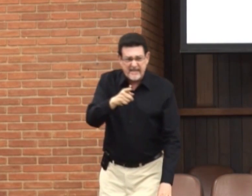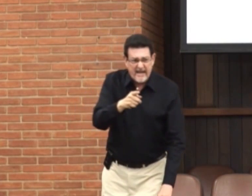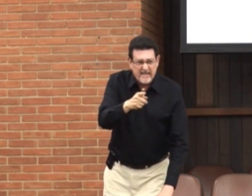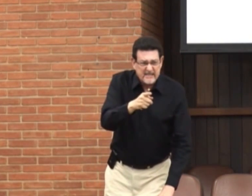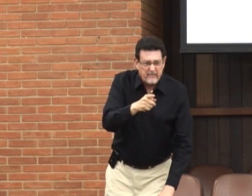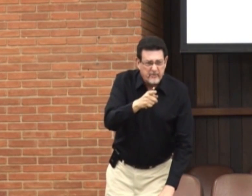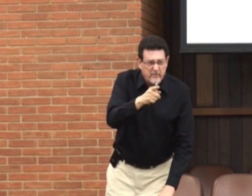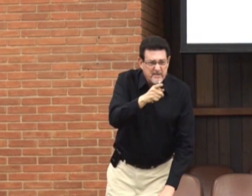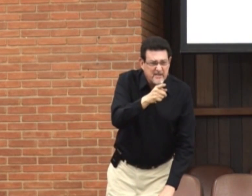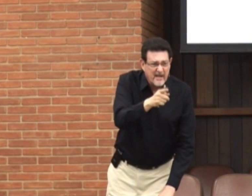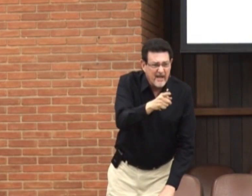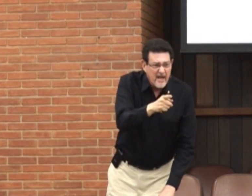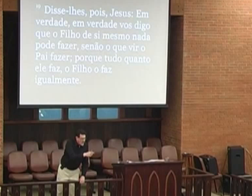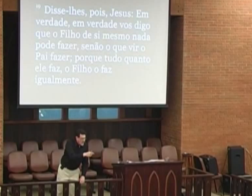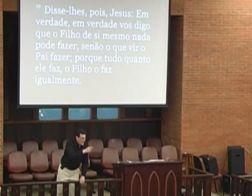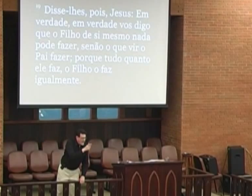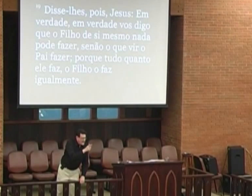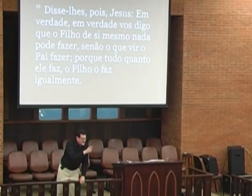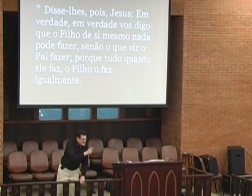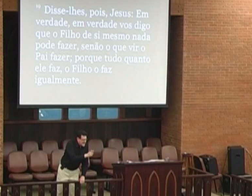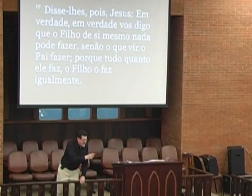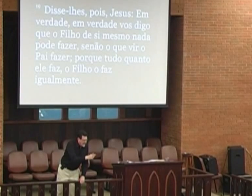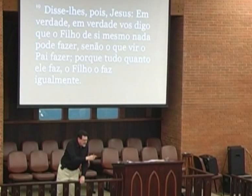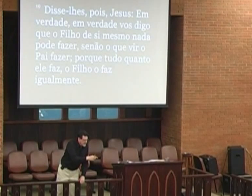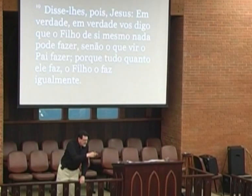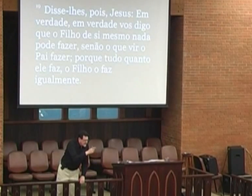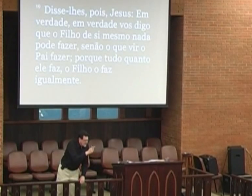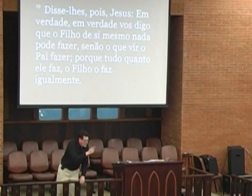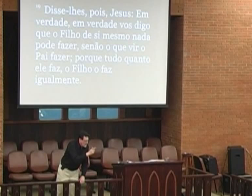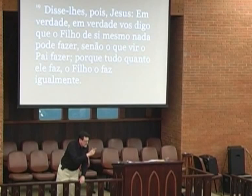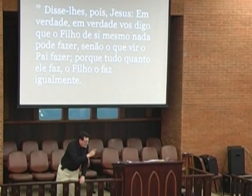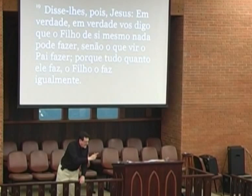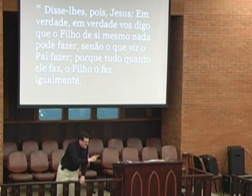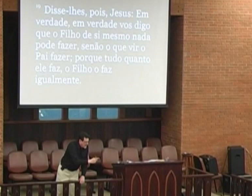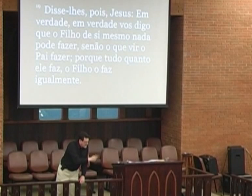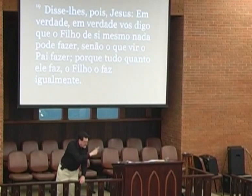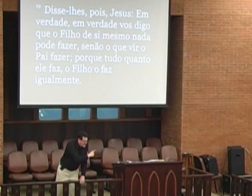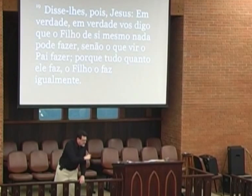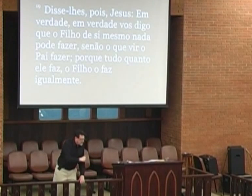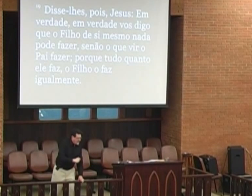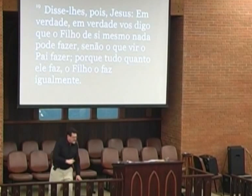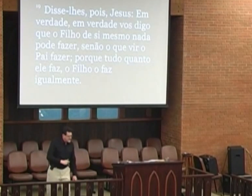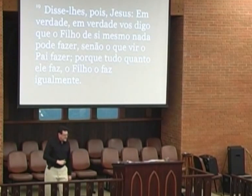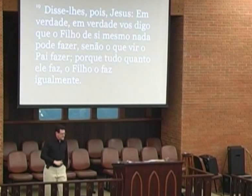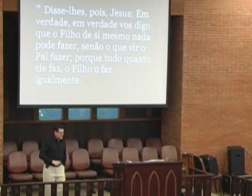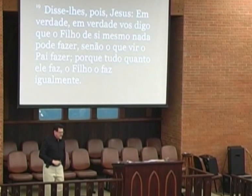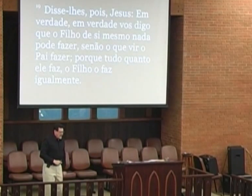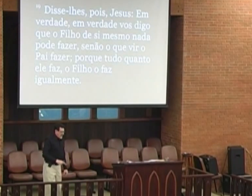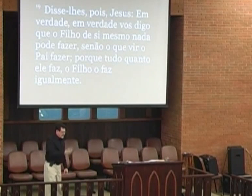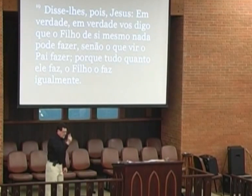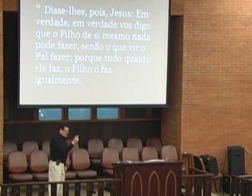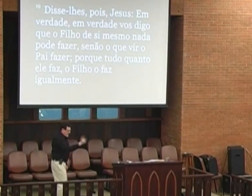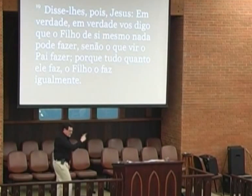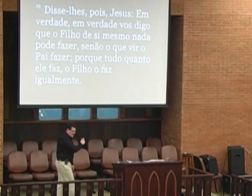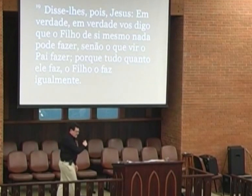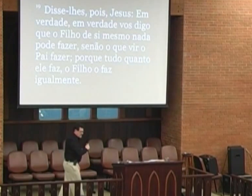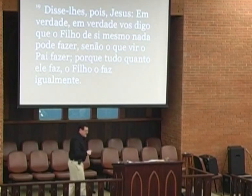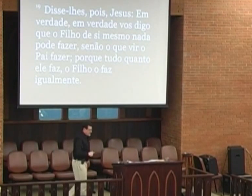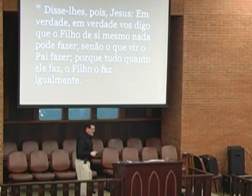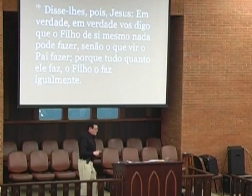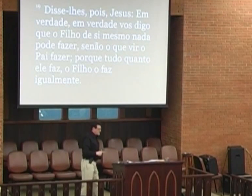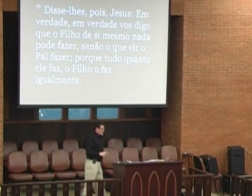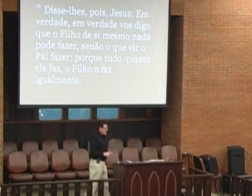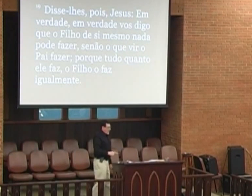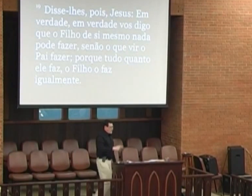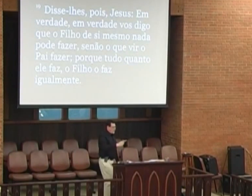não se interessa por você com a bacia e com uma toalha para lavar seus pés? Esse conceito que você